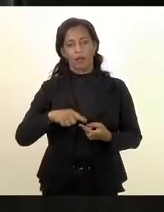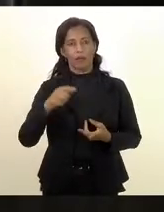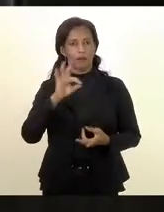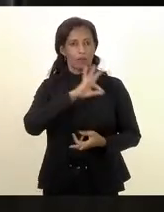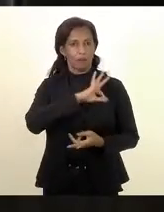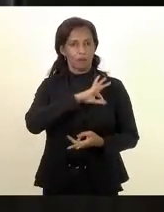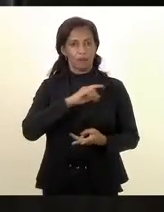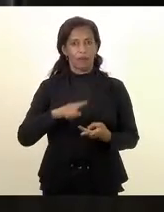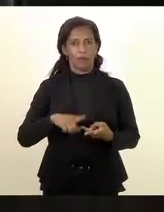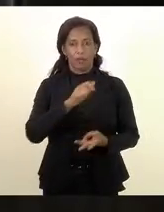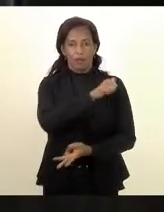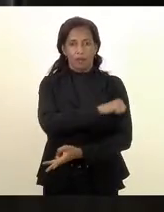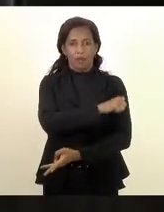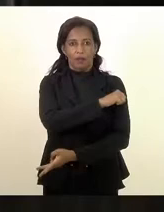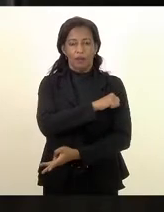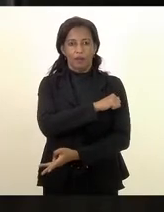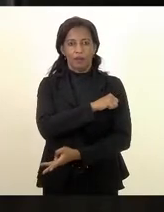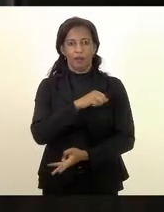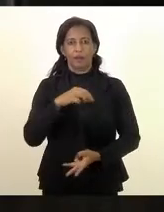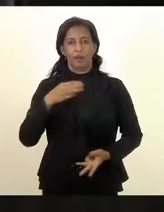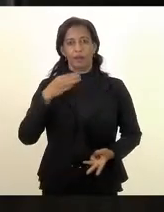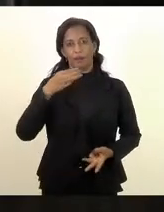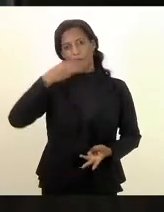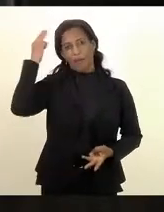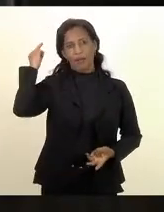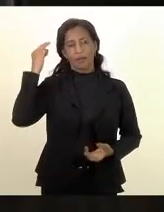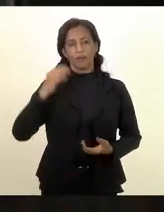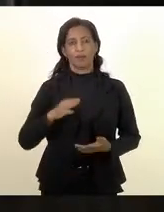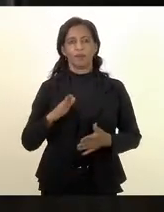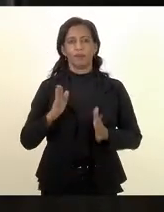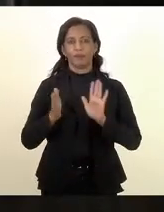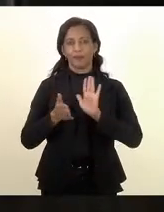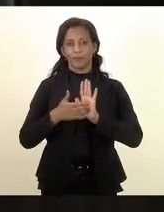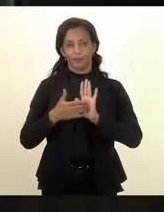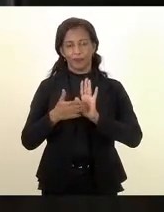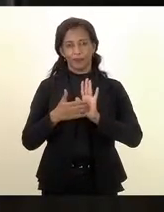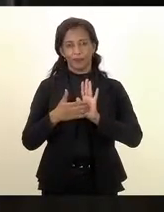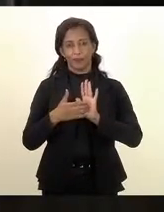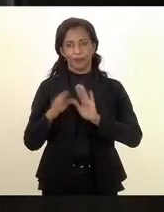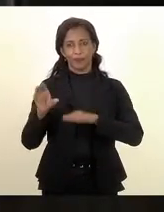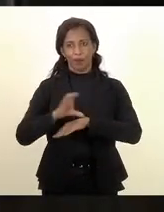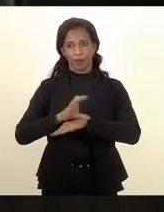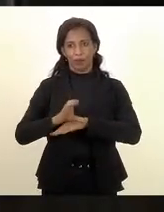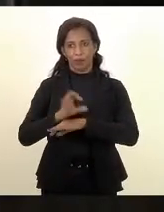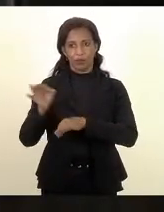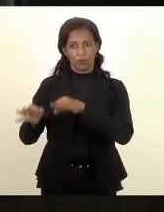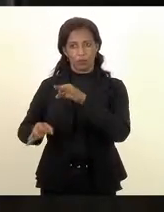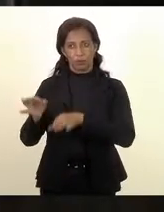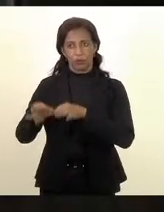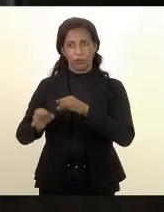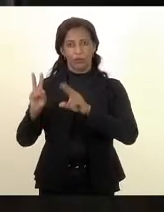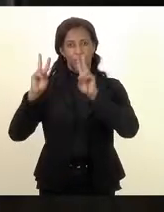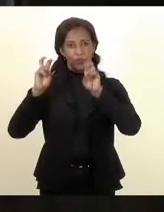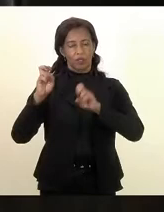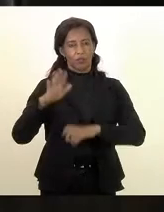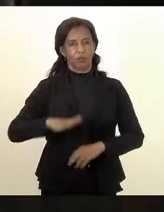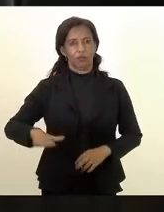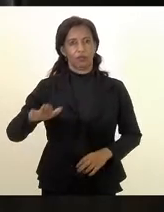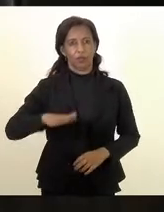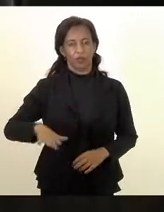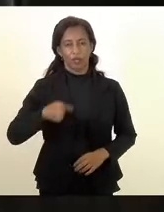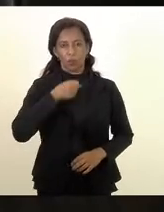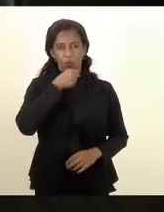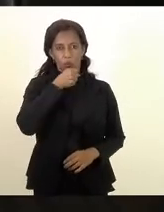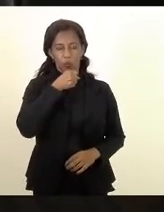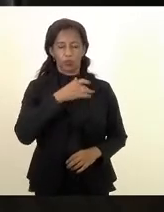Rocha enfermeira Rejane e Márcio Pacheco pendente de parecer das comissões de constituição e justiça de assuntos da criança e do adolescente do